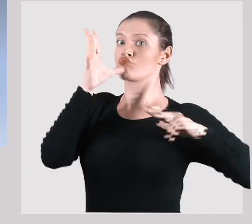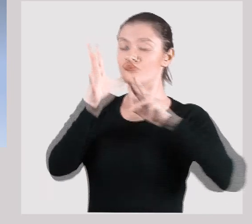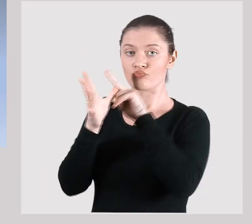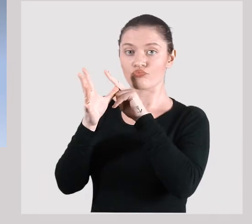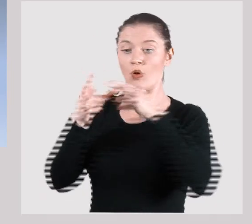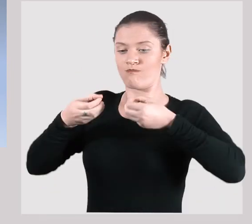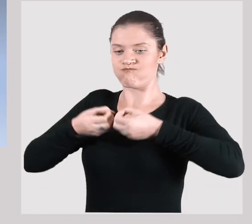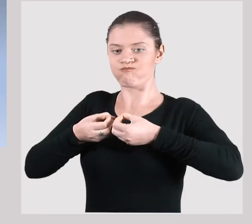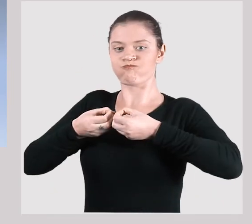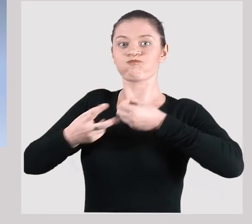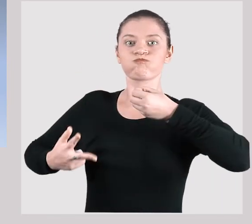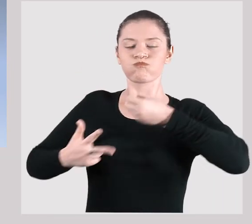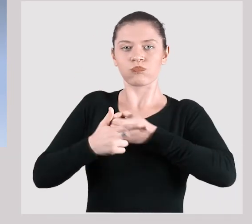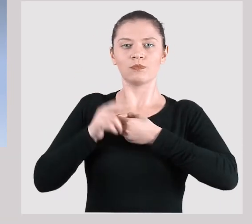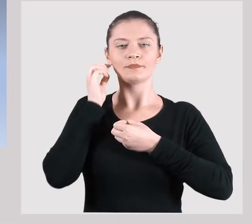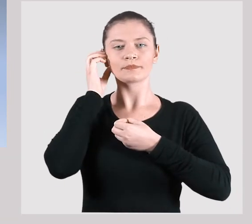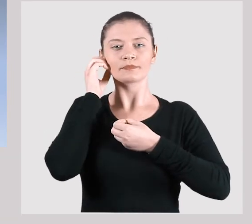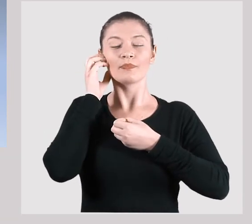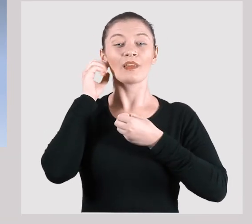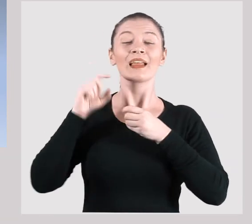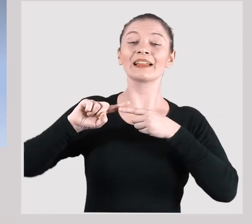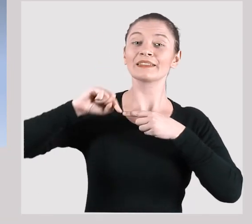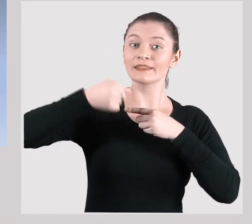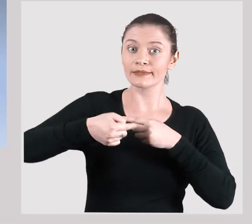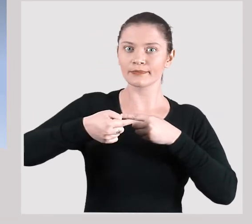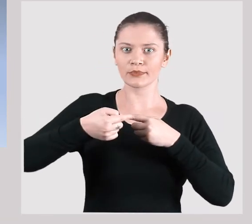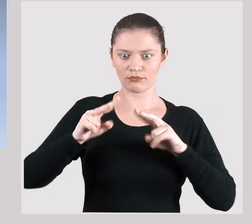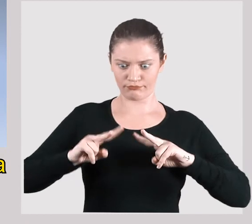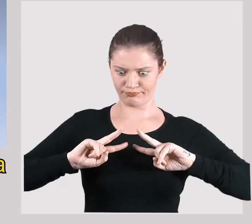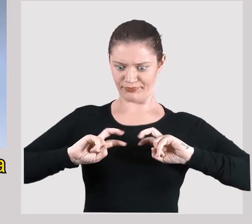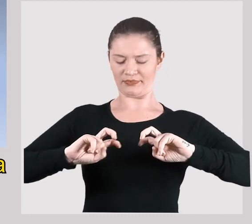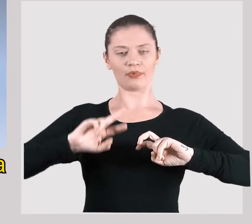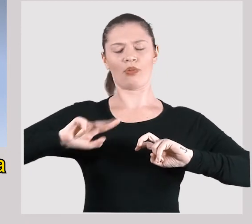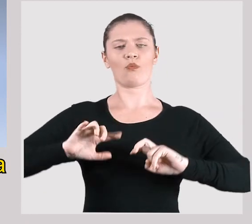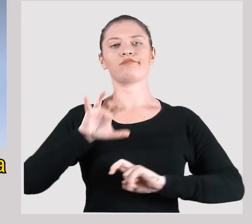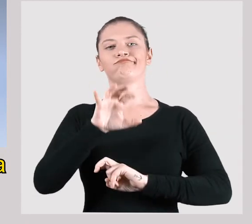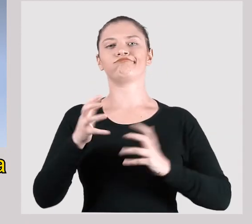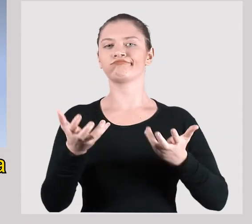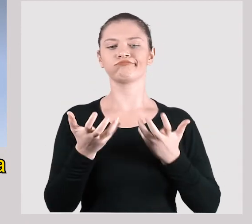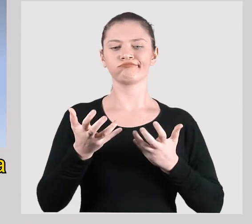durante muito tempo. Depois de mais de 10 anos ele viu que não era isso que ele queria, que não era